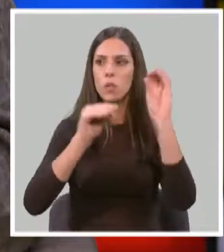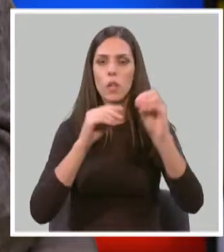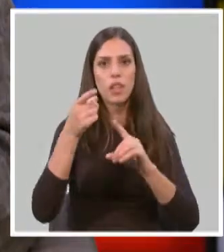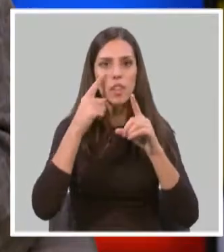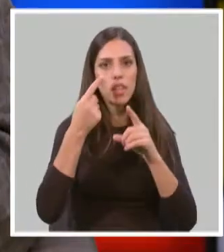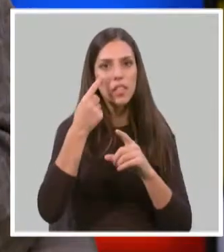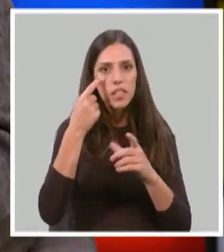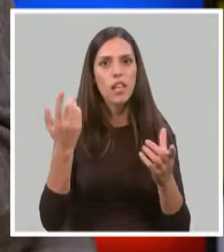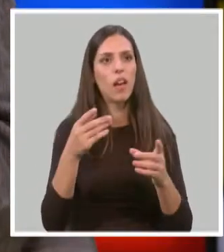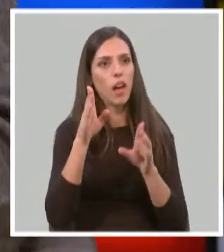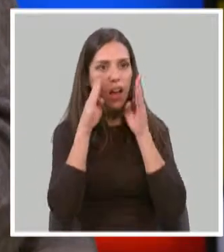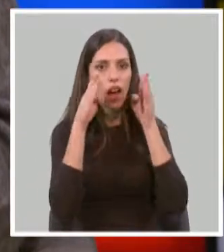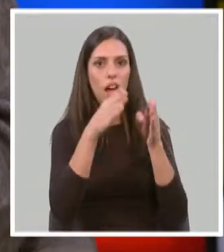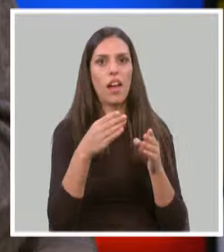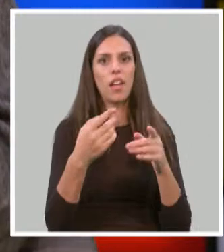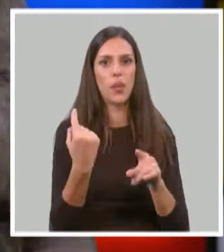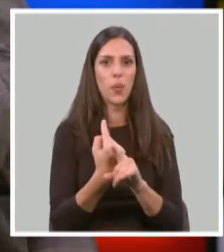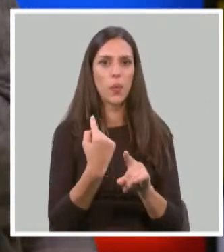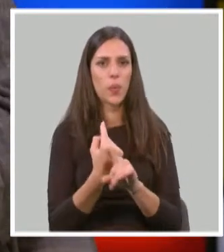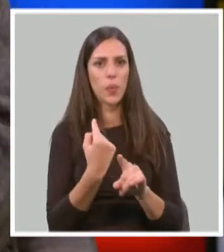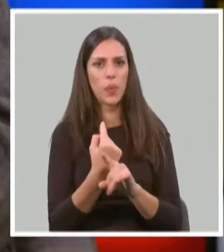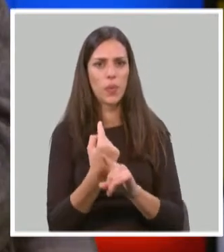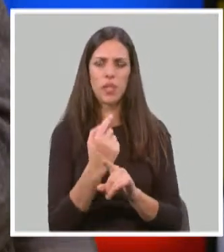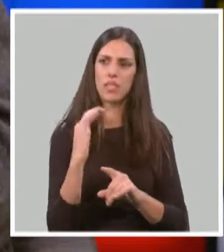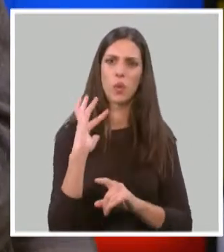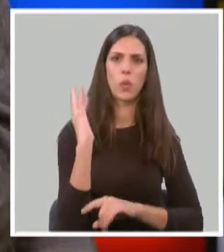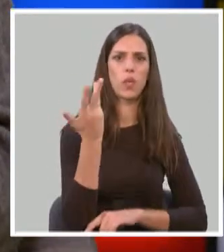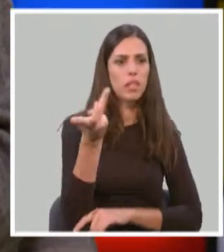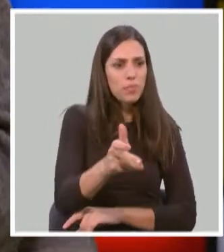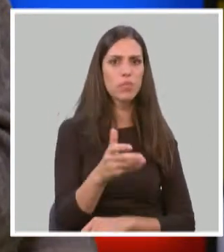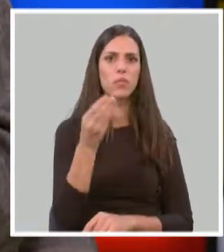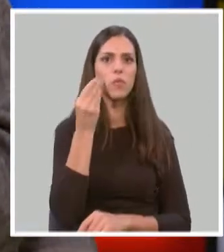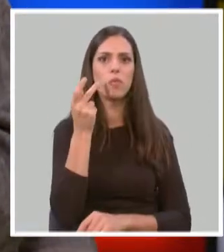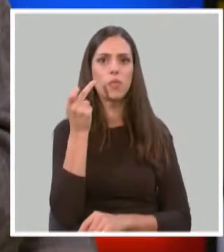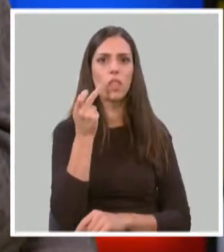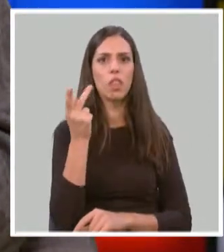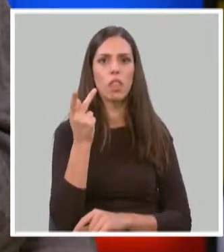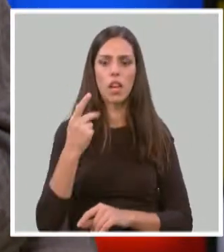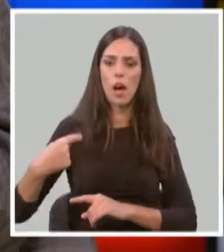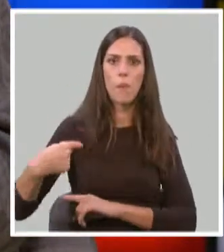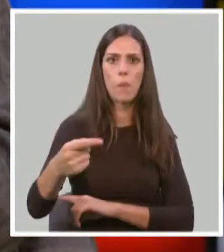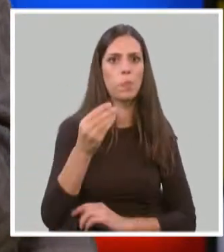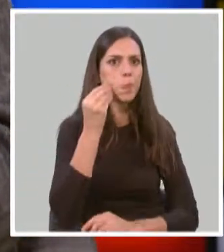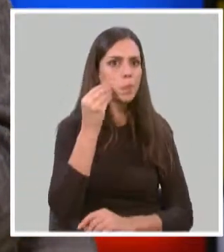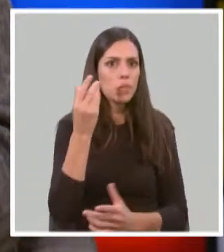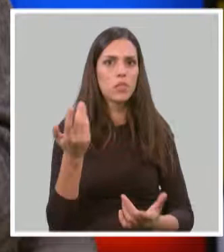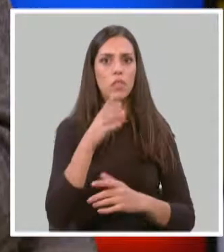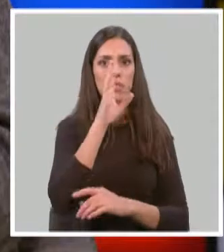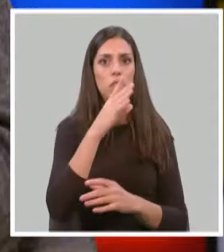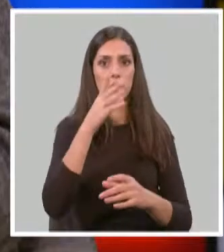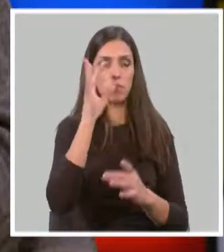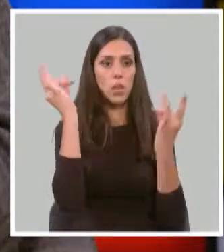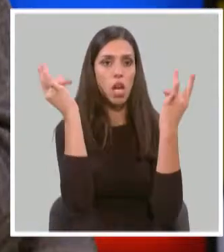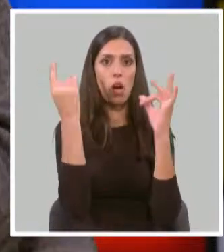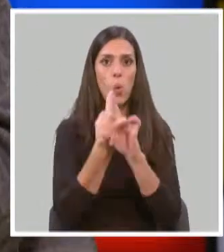atenção para o ridículo que caracteriza o mundo em que nós vivemos. Não nos devemos levar demasiado a sério, e então